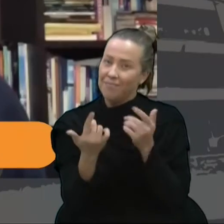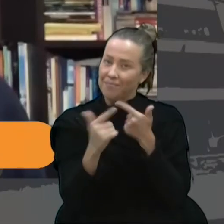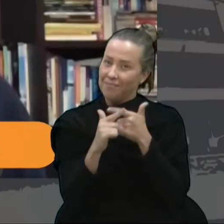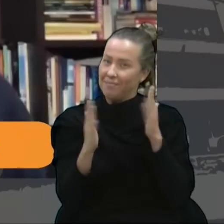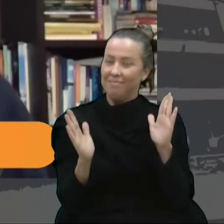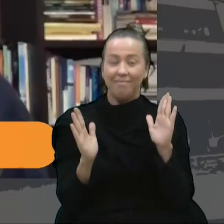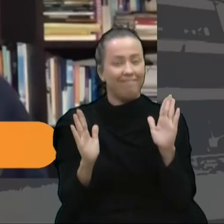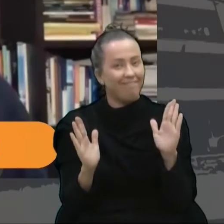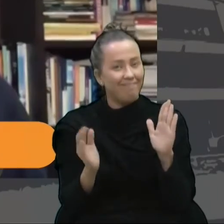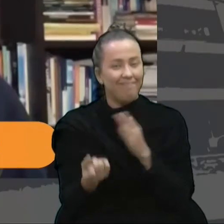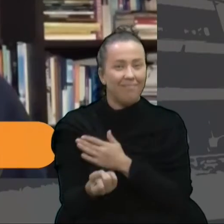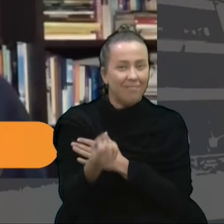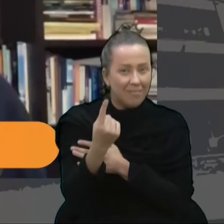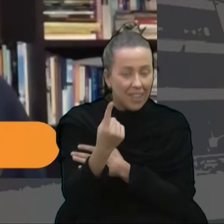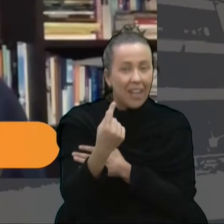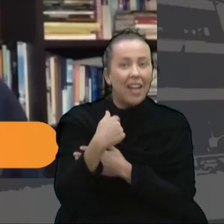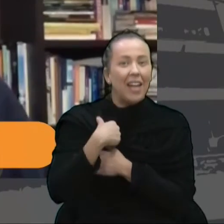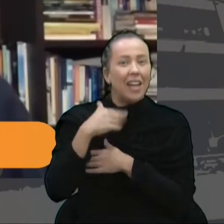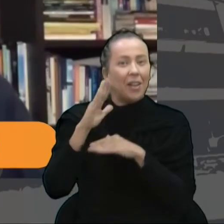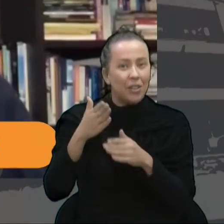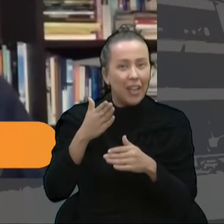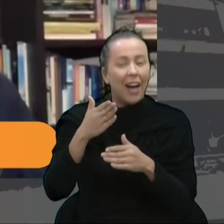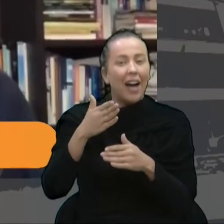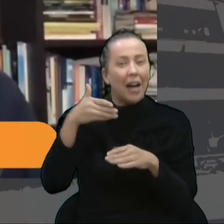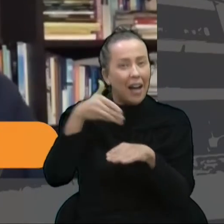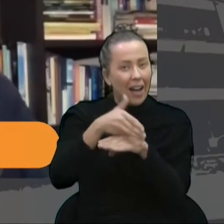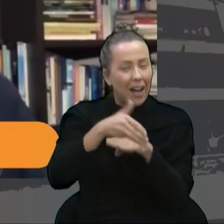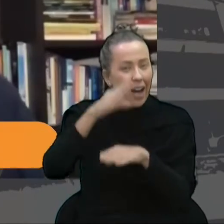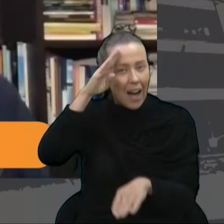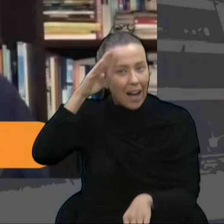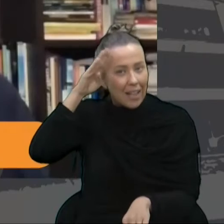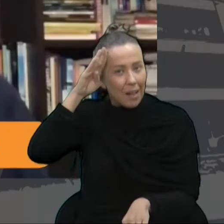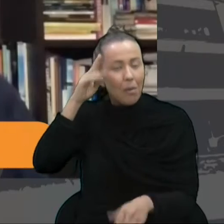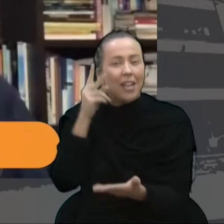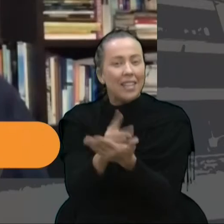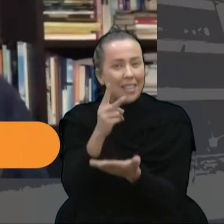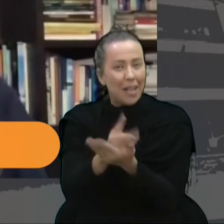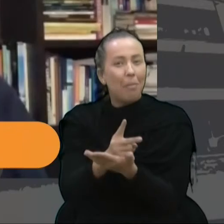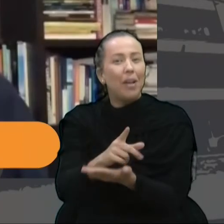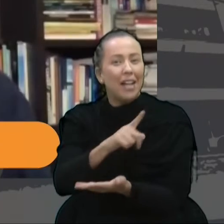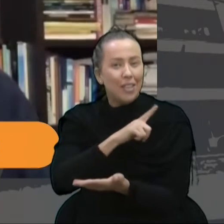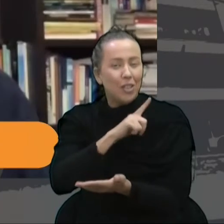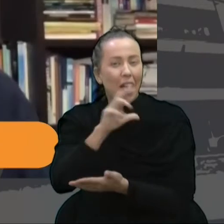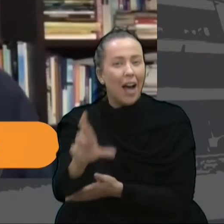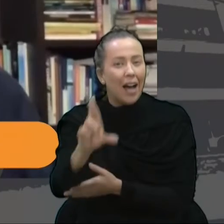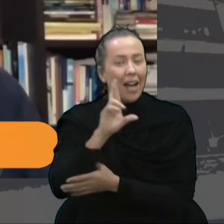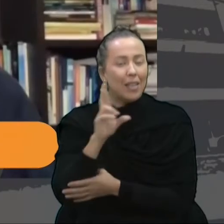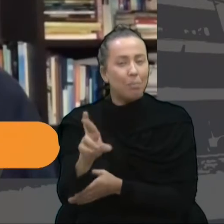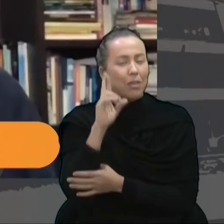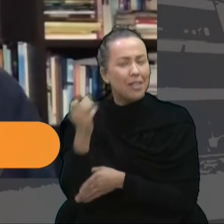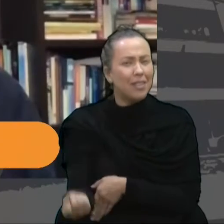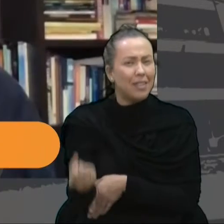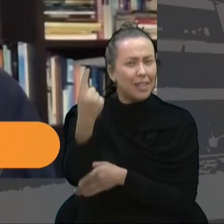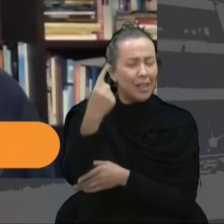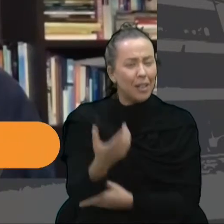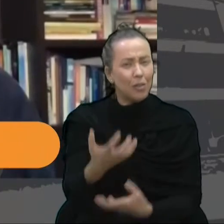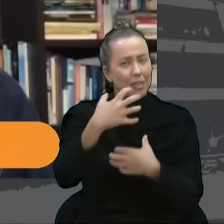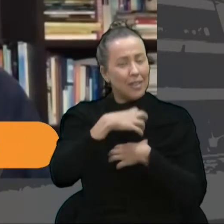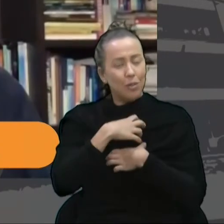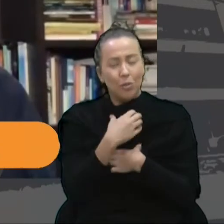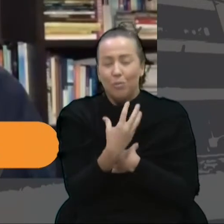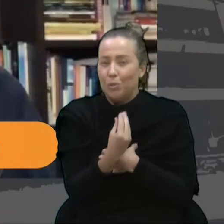Olha, eu já fui presidente de centro acadêmico, eu enfrentava essas coisas naquela época, né? Eu sinto muito, mas